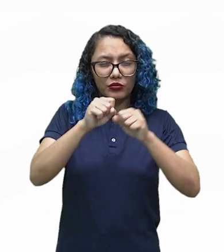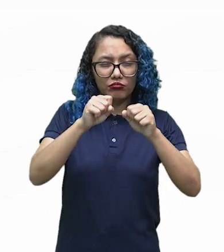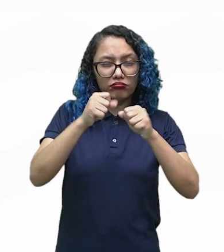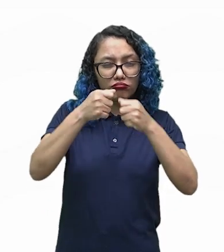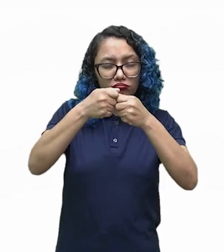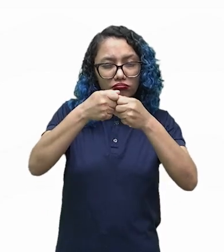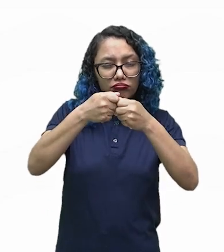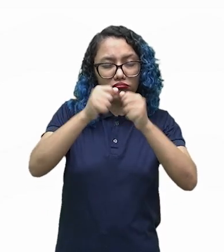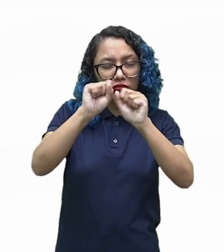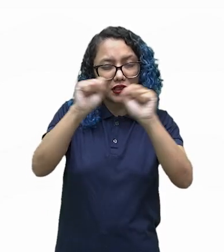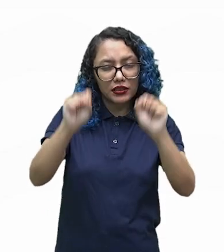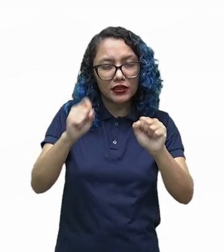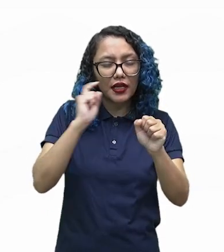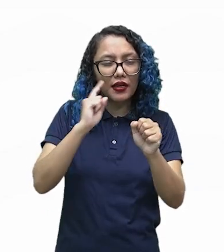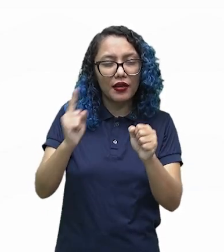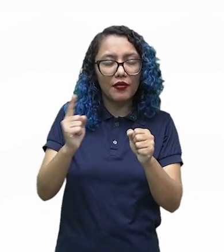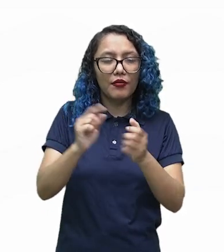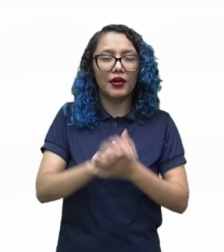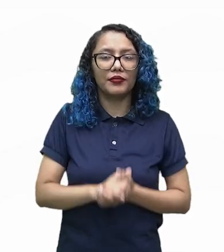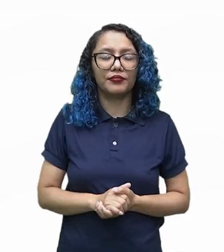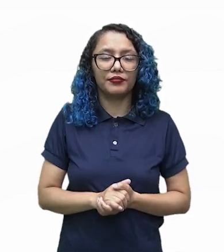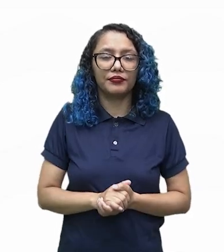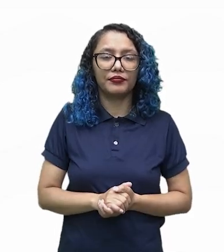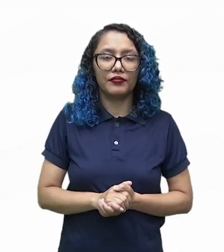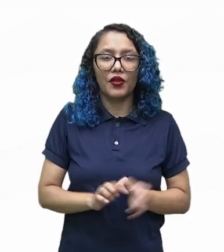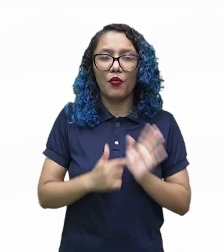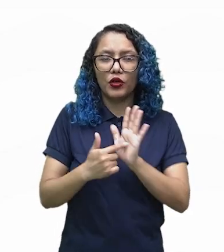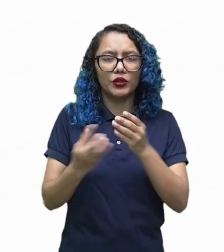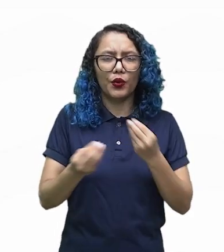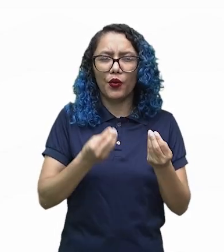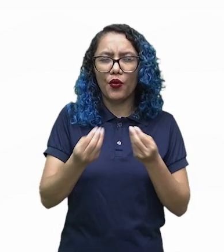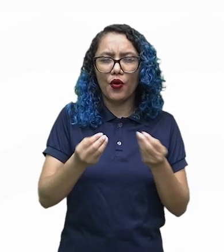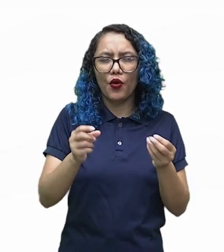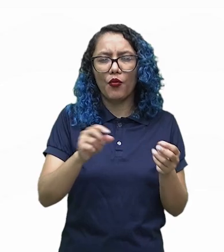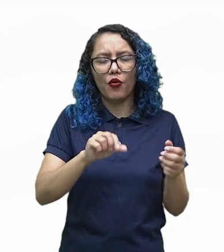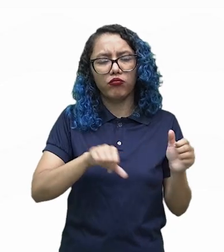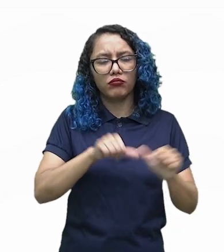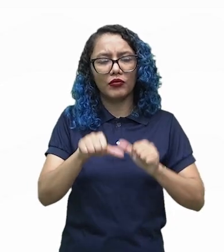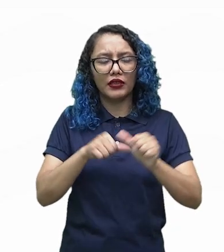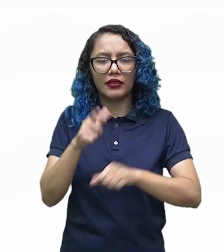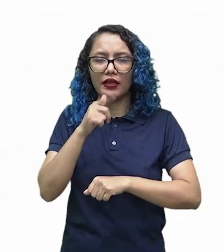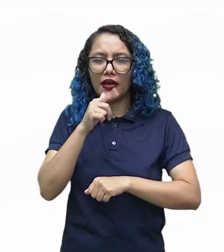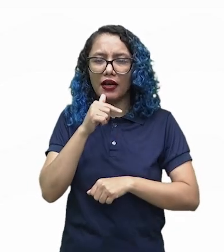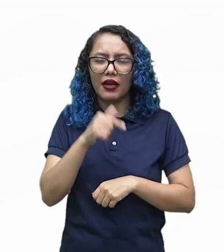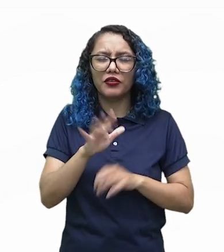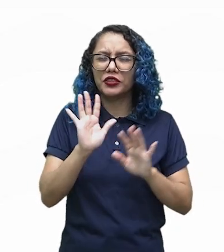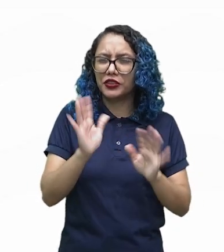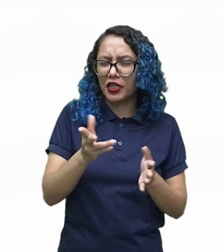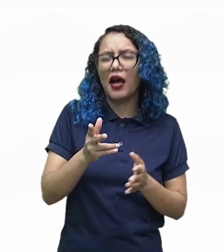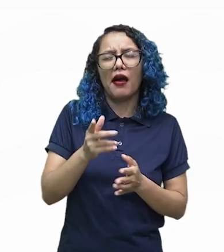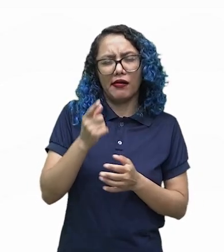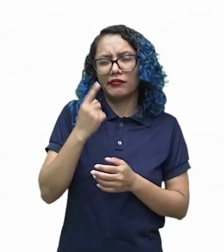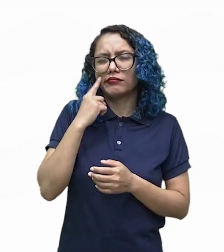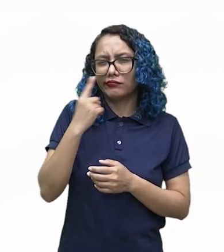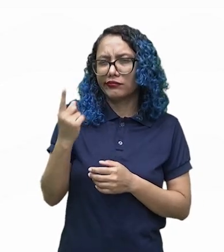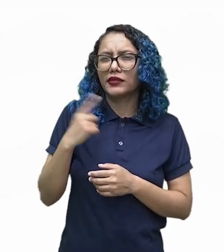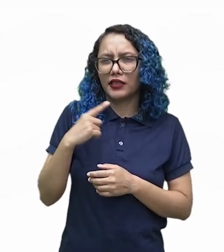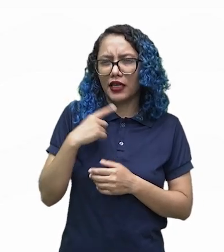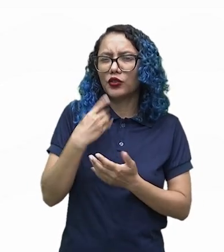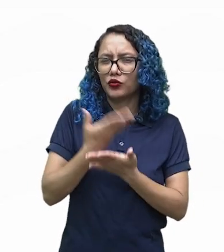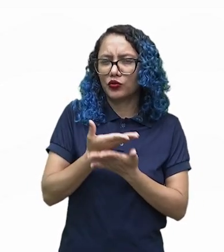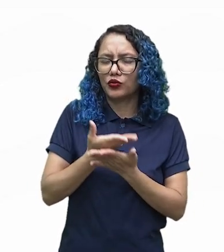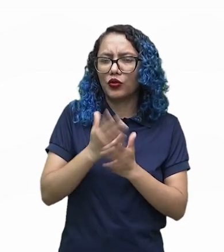matéria. É um esqueminha que a gente já viu em todo lugar, né? Até quando se estuda ciências lá no